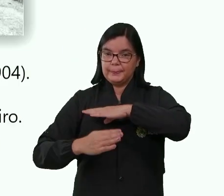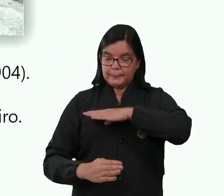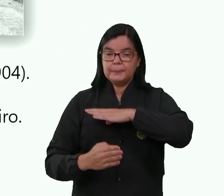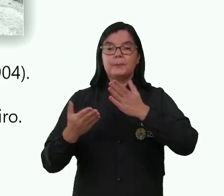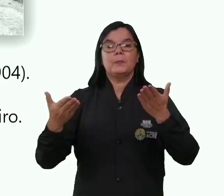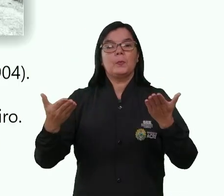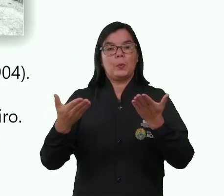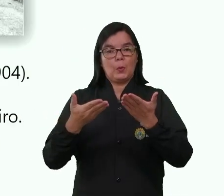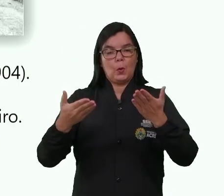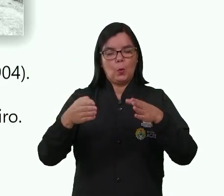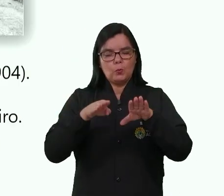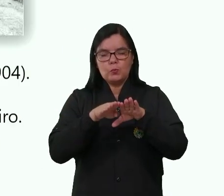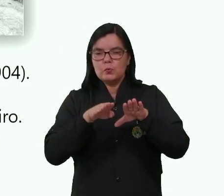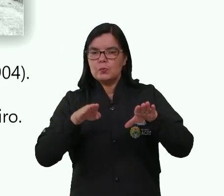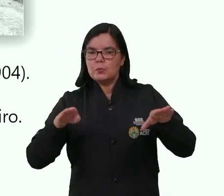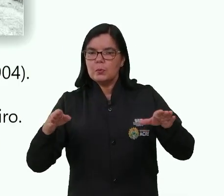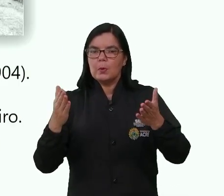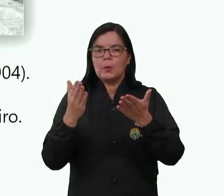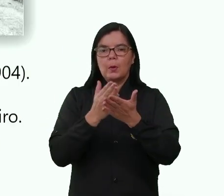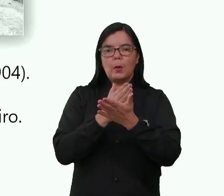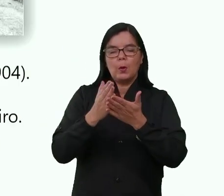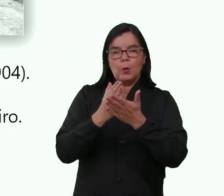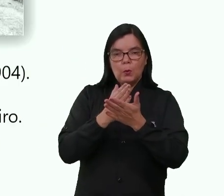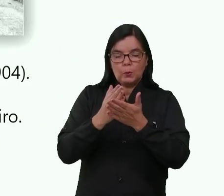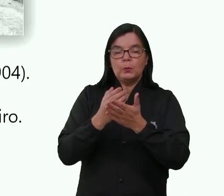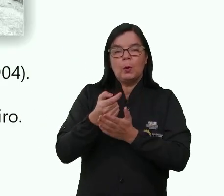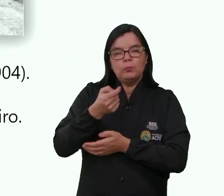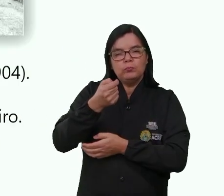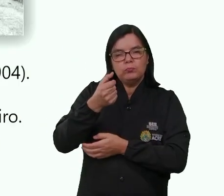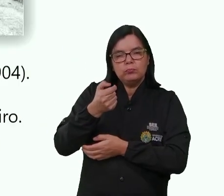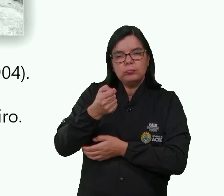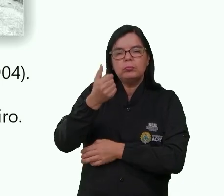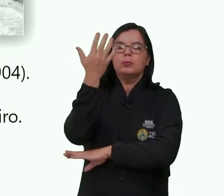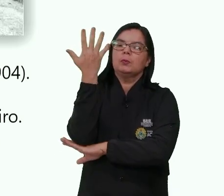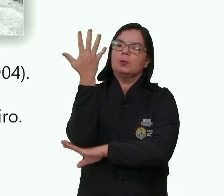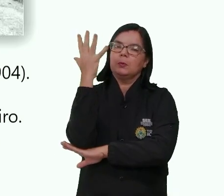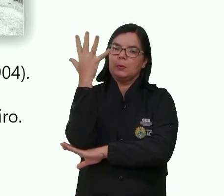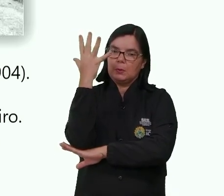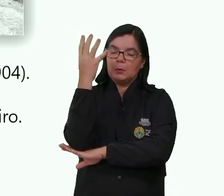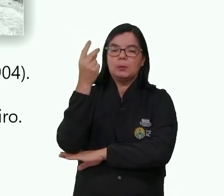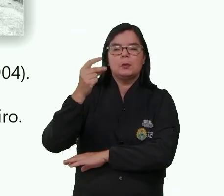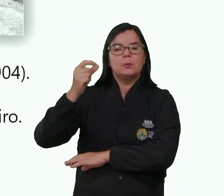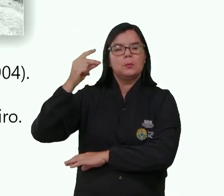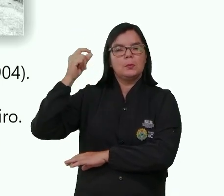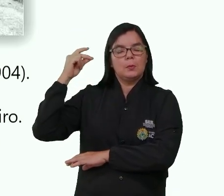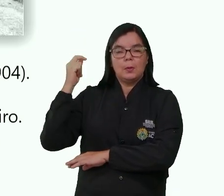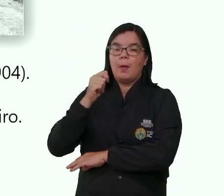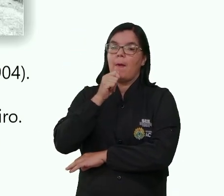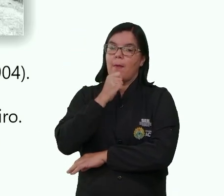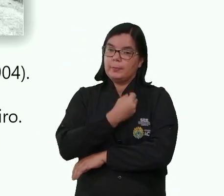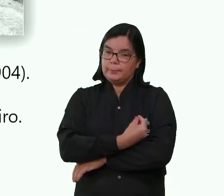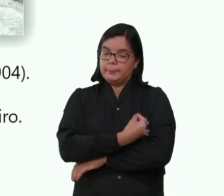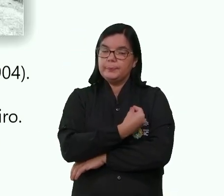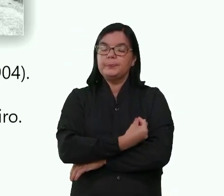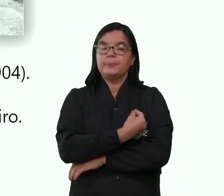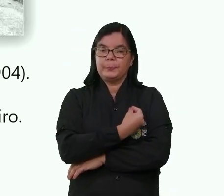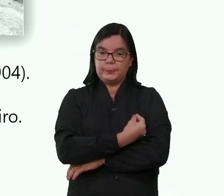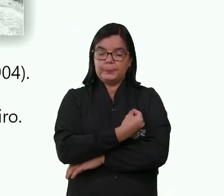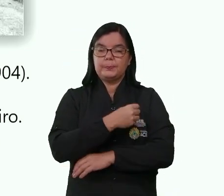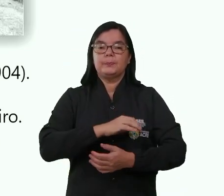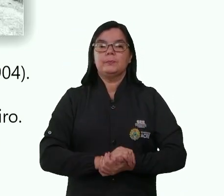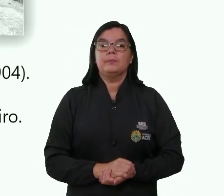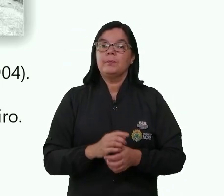é um calçadão. Algumas dessas poucas árvores antigas, elas ainda